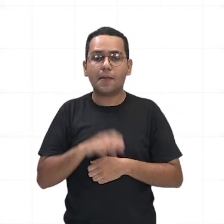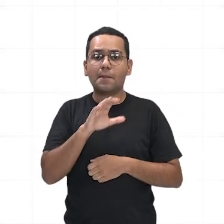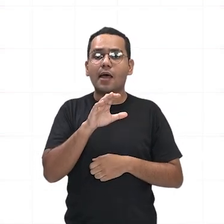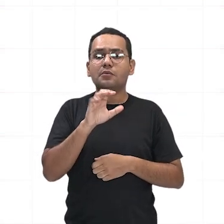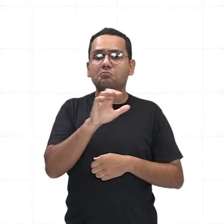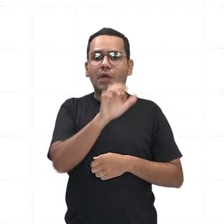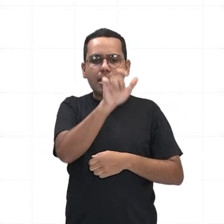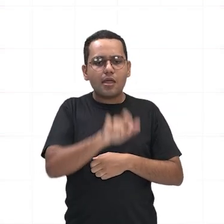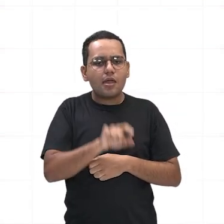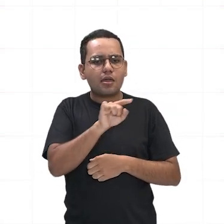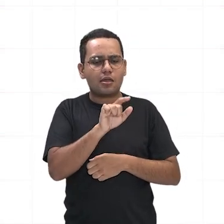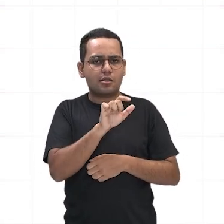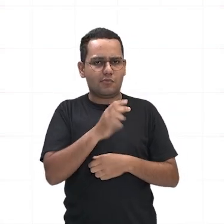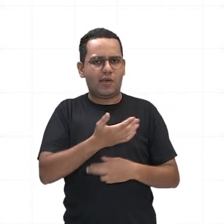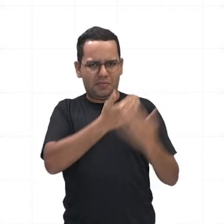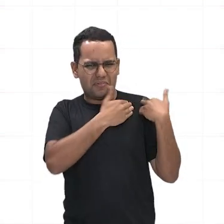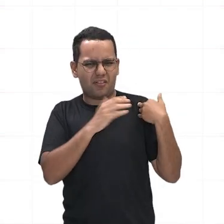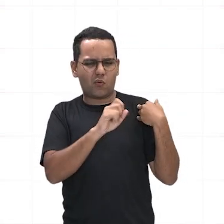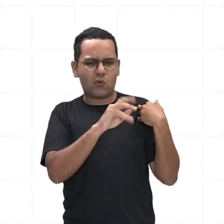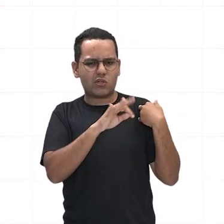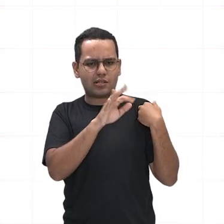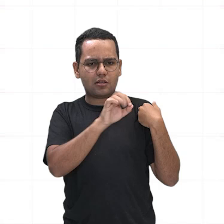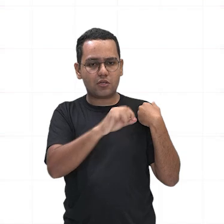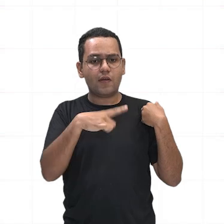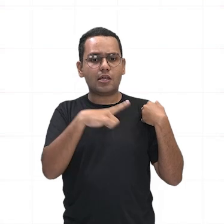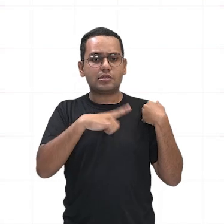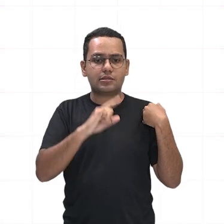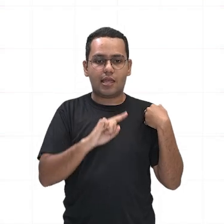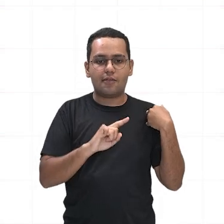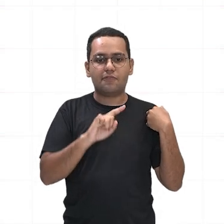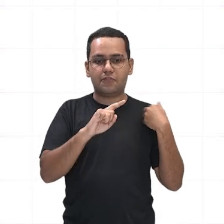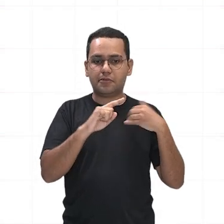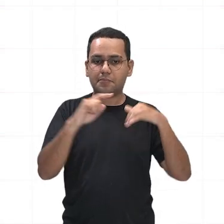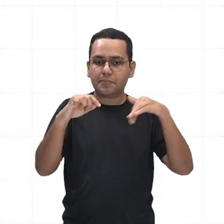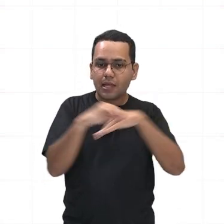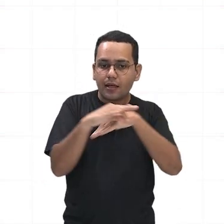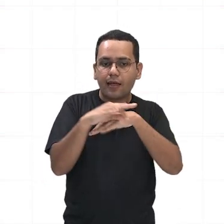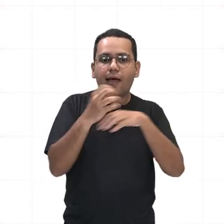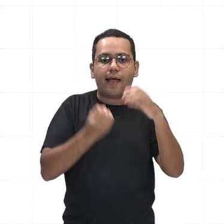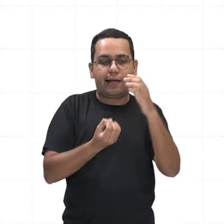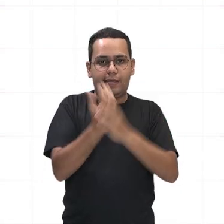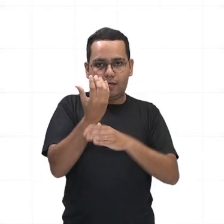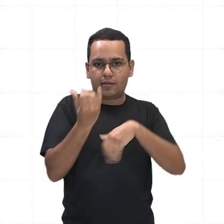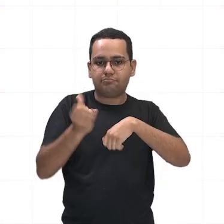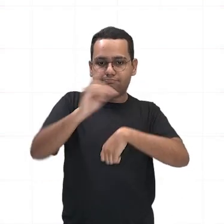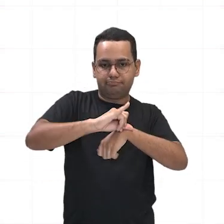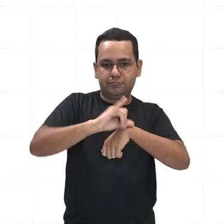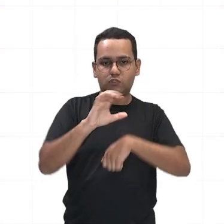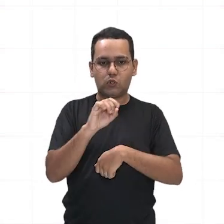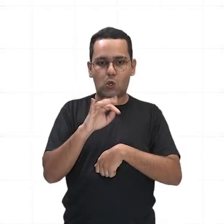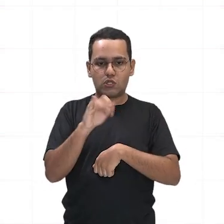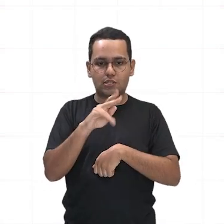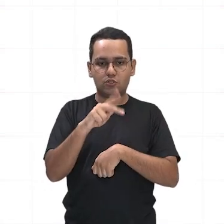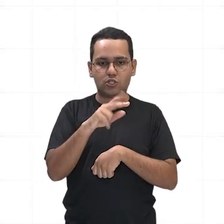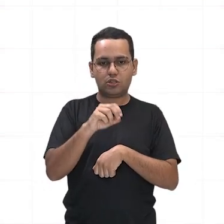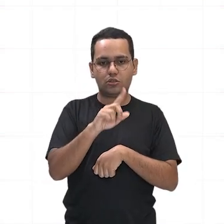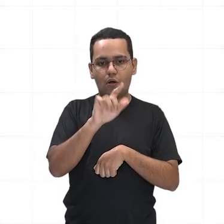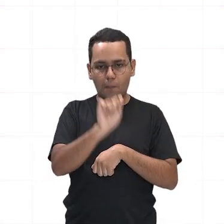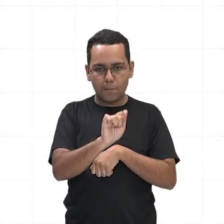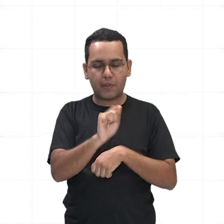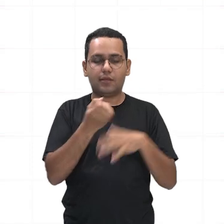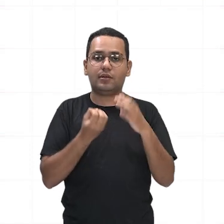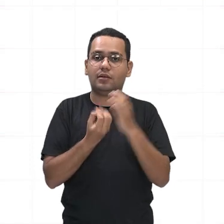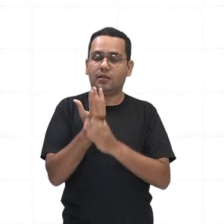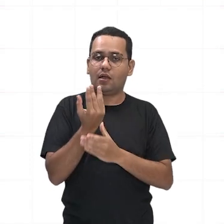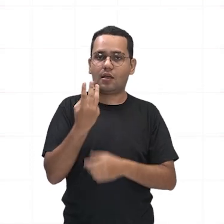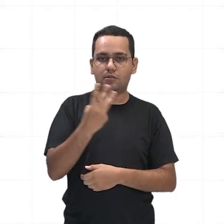nova capital para o império, a cidade, então, de Constantinopla, fundada em 330. O próprio nome, né, é